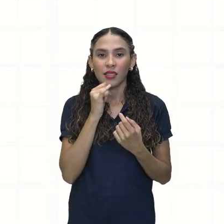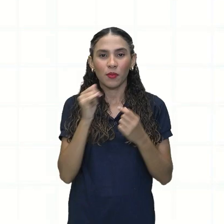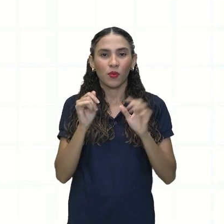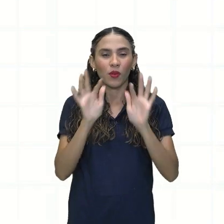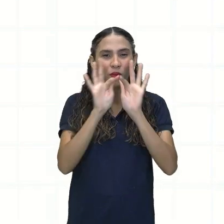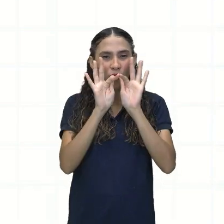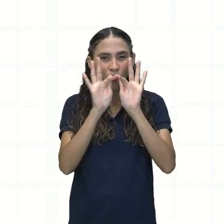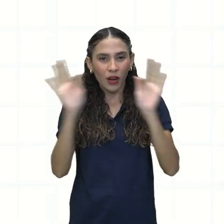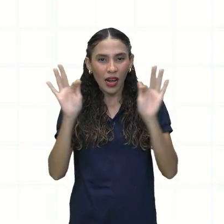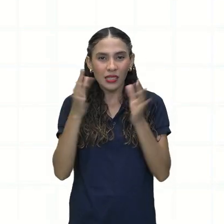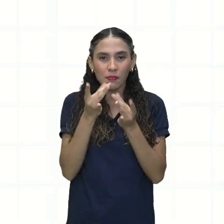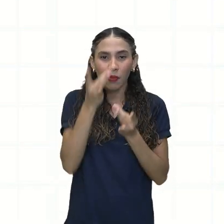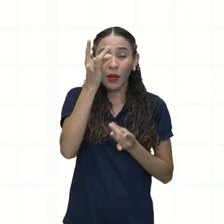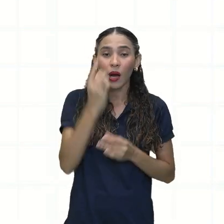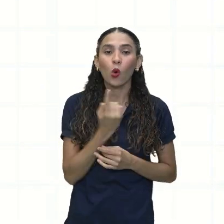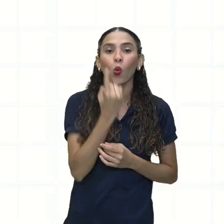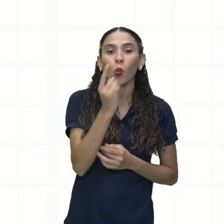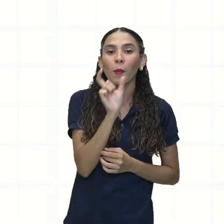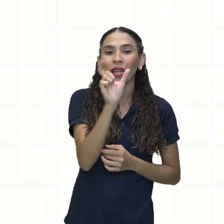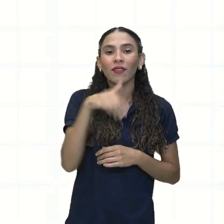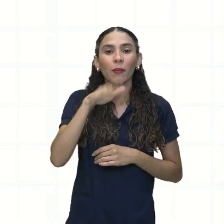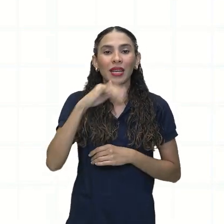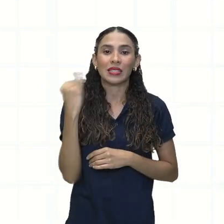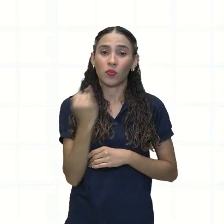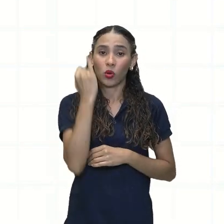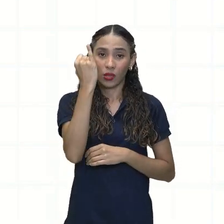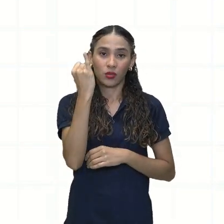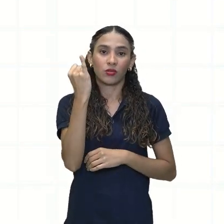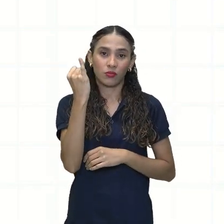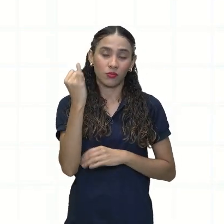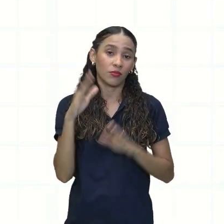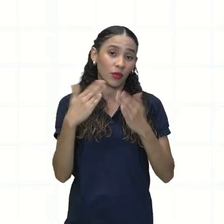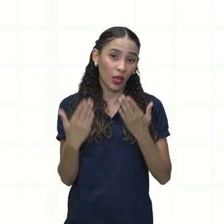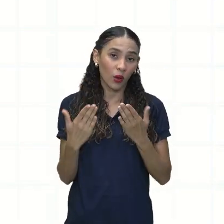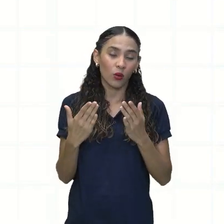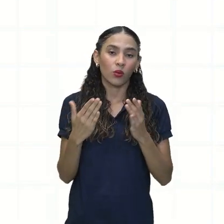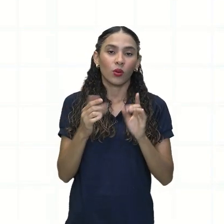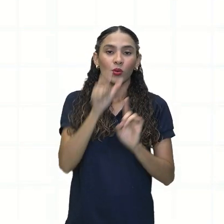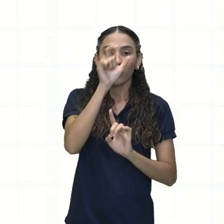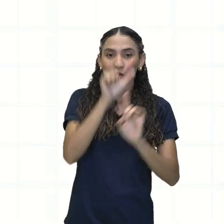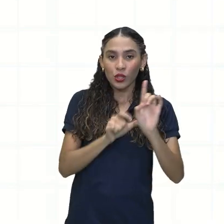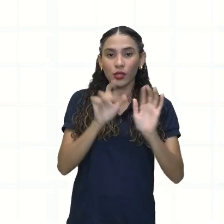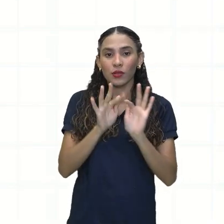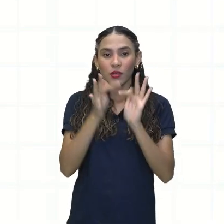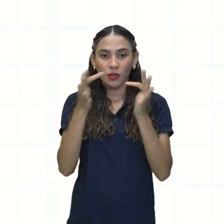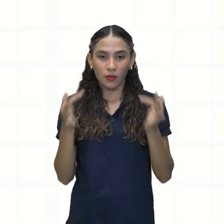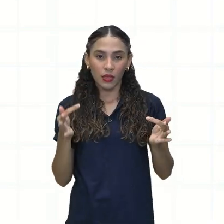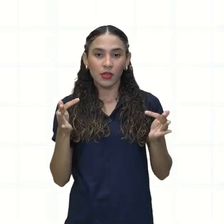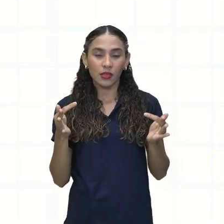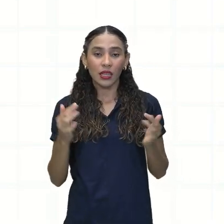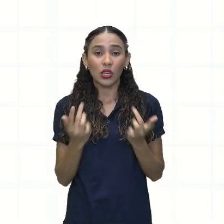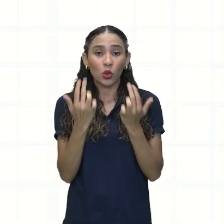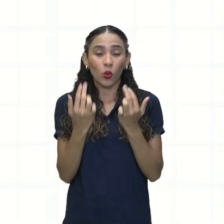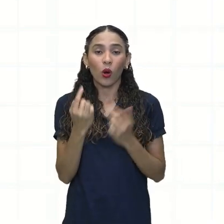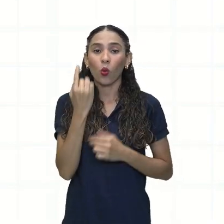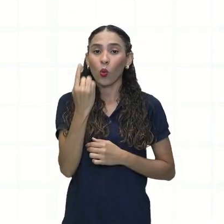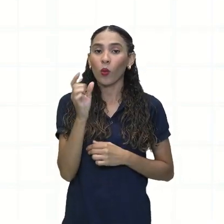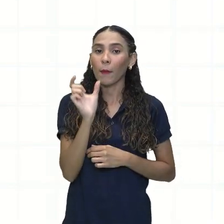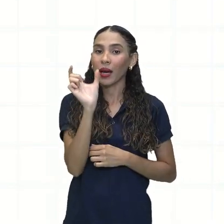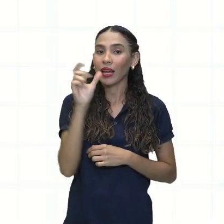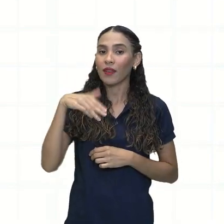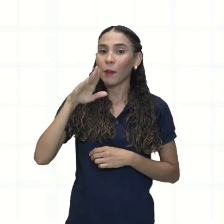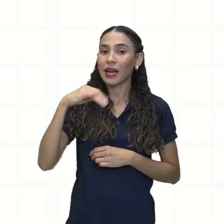tinha só um núcleo, correto? Lembra disso. Sujeito simples igual a um núcleo,